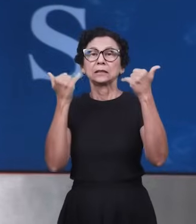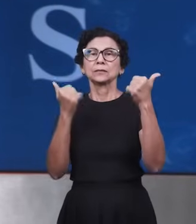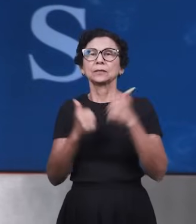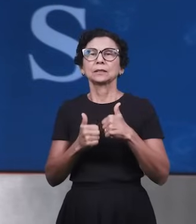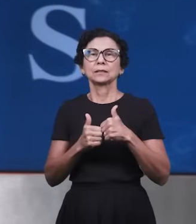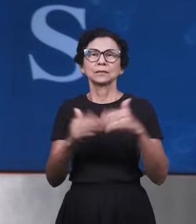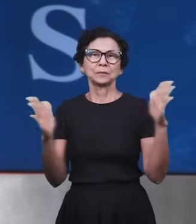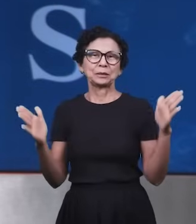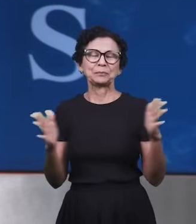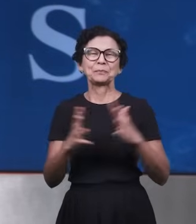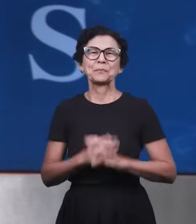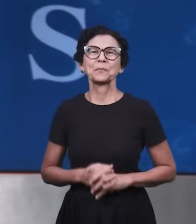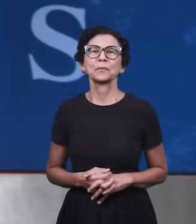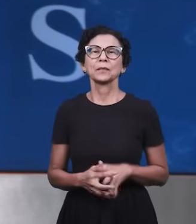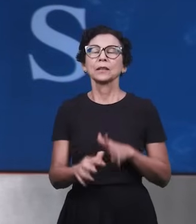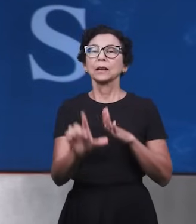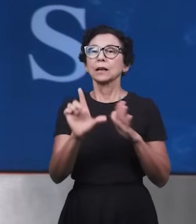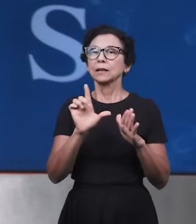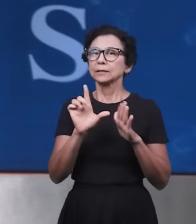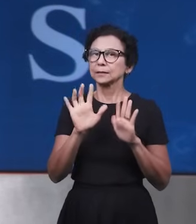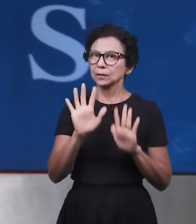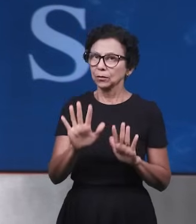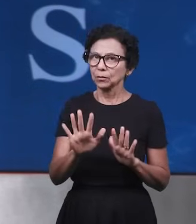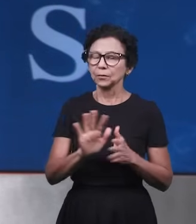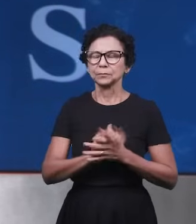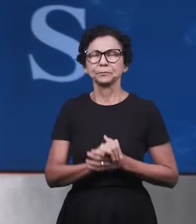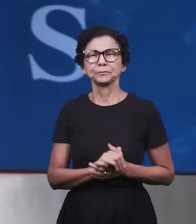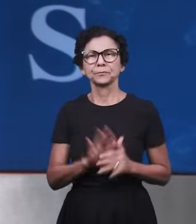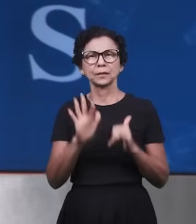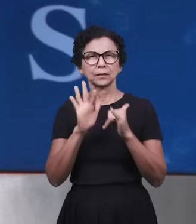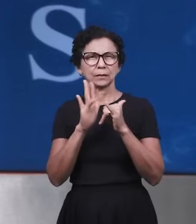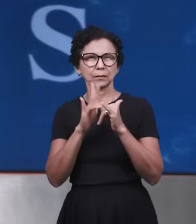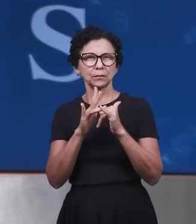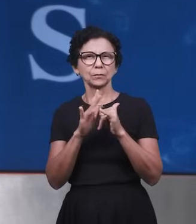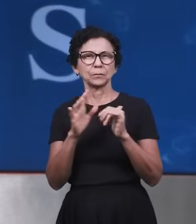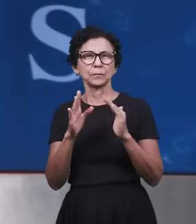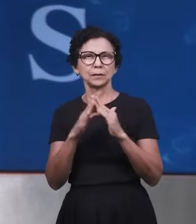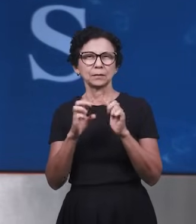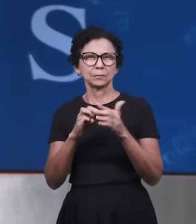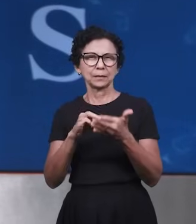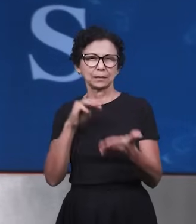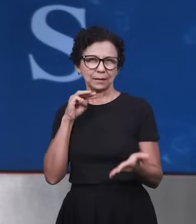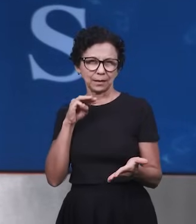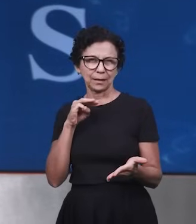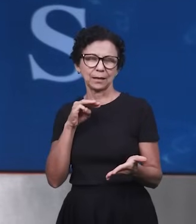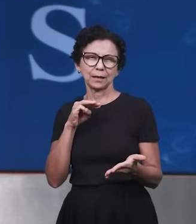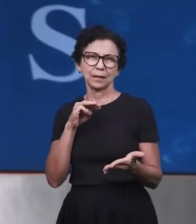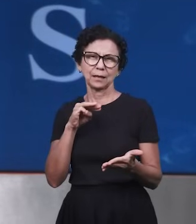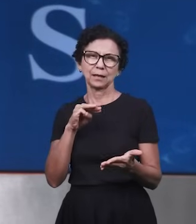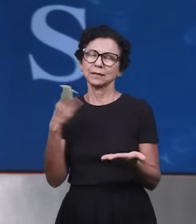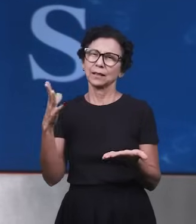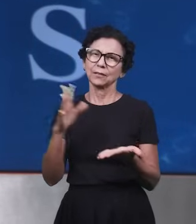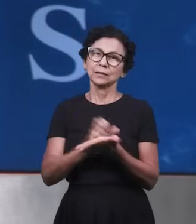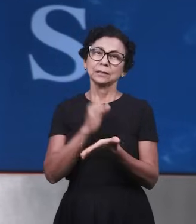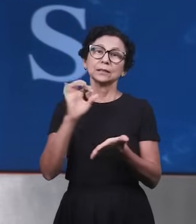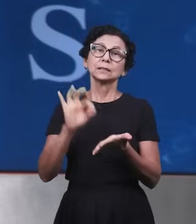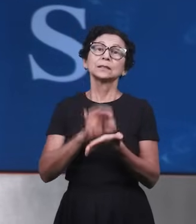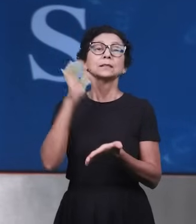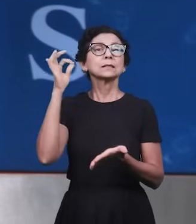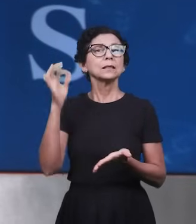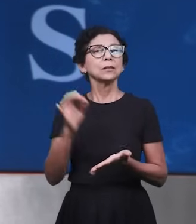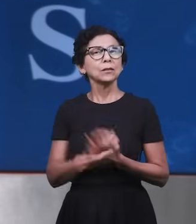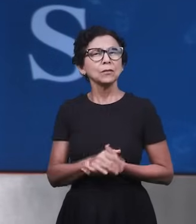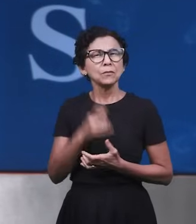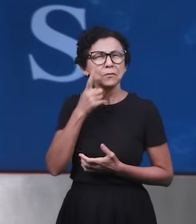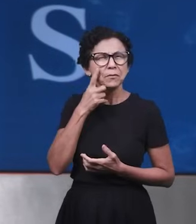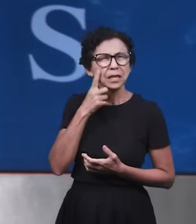E olha, antes, faça sua inscrição no canal da Igreja Cristã Maranata no YouTube. É muito importante, né? Faça sua inscrição. Confere se você